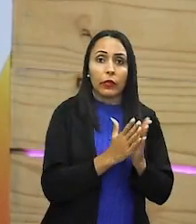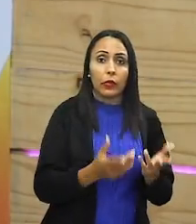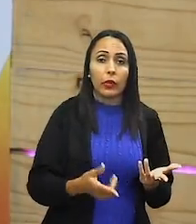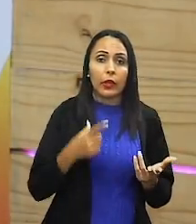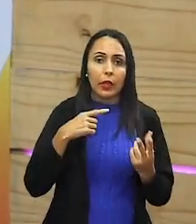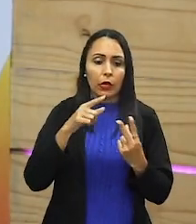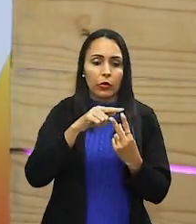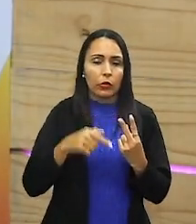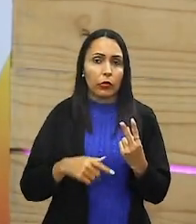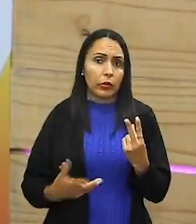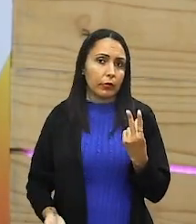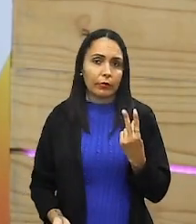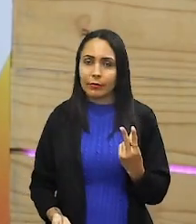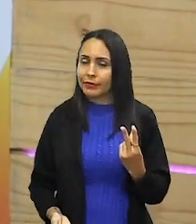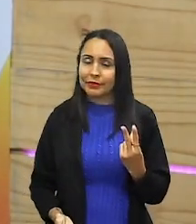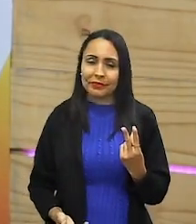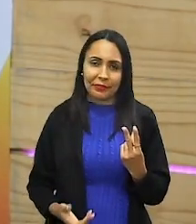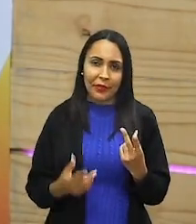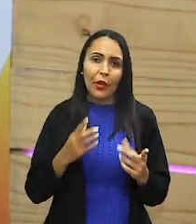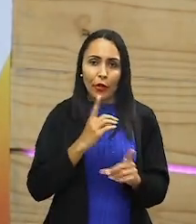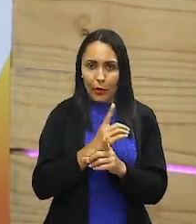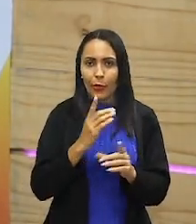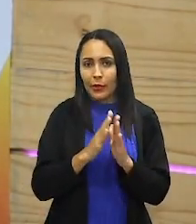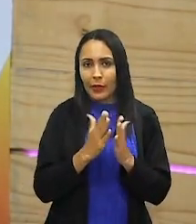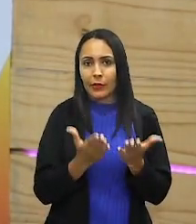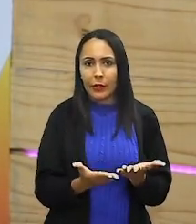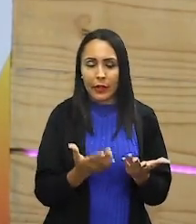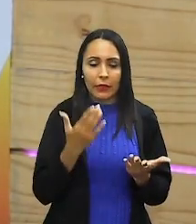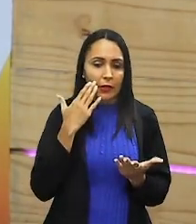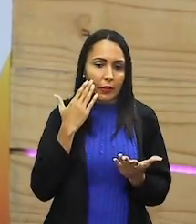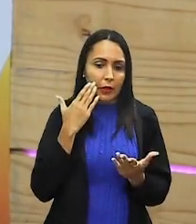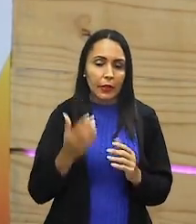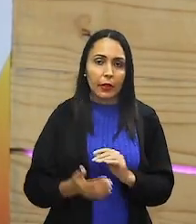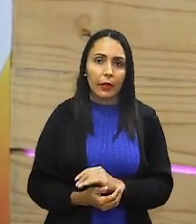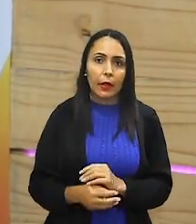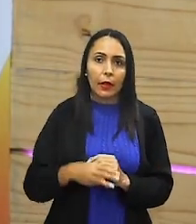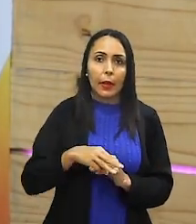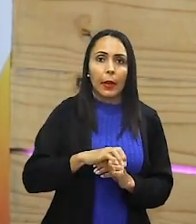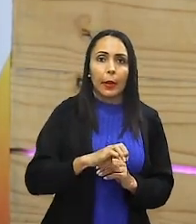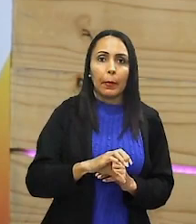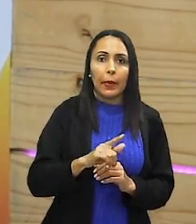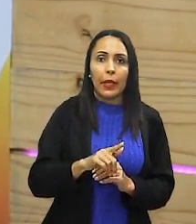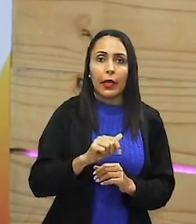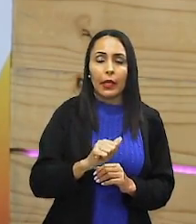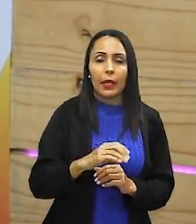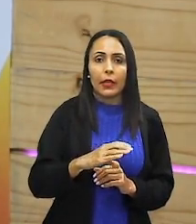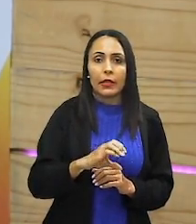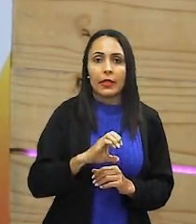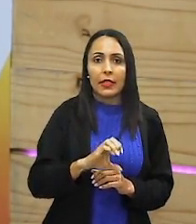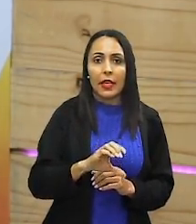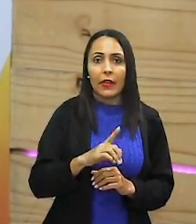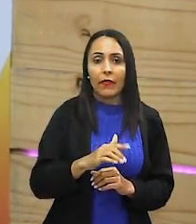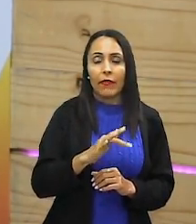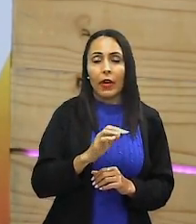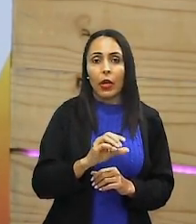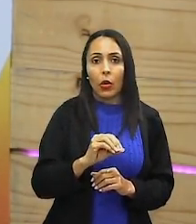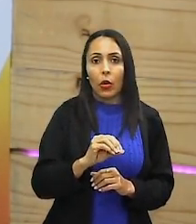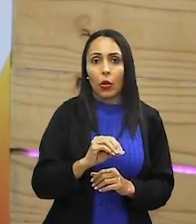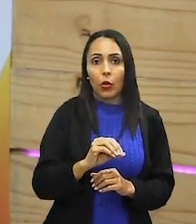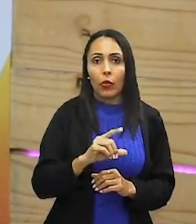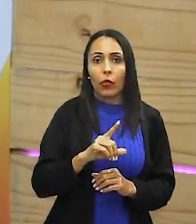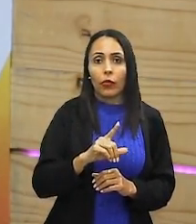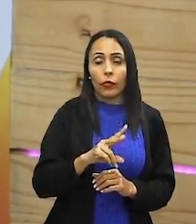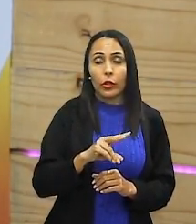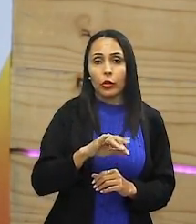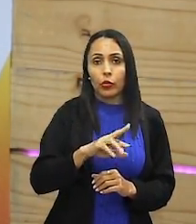Eu também já encontrei. Tá? Eu sei que já teve um vírus lá chamado de megacefalovírus, que dentro da sua cápsula encontraram os dois